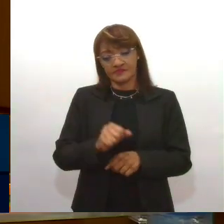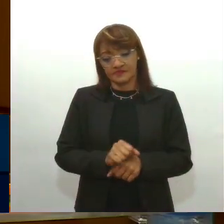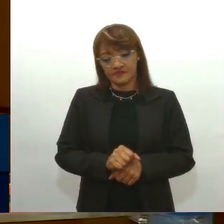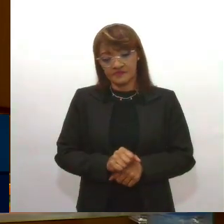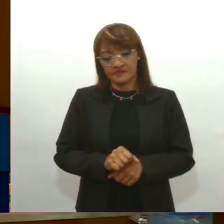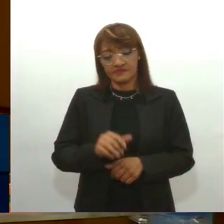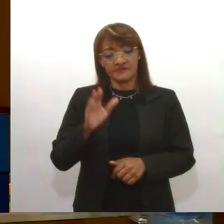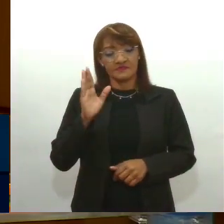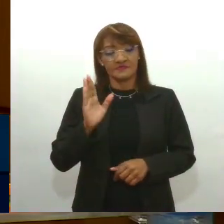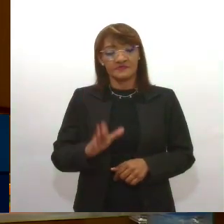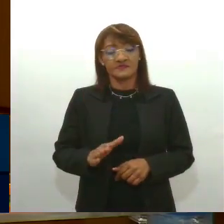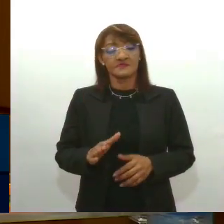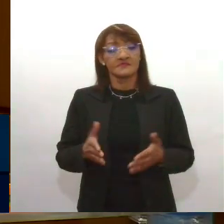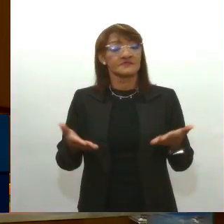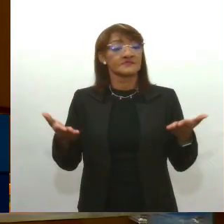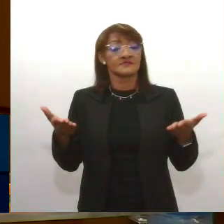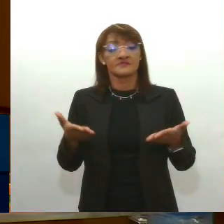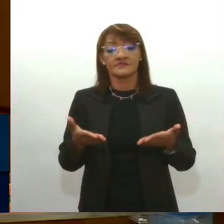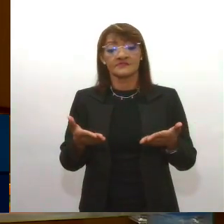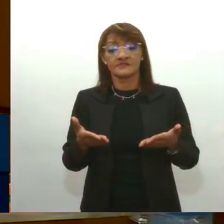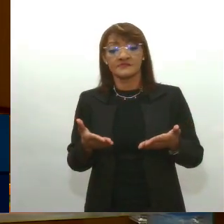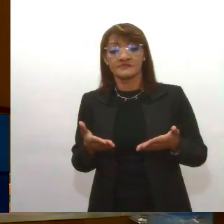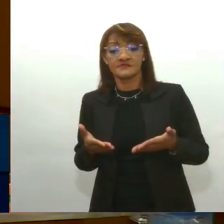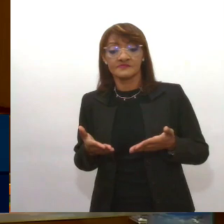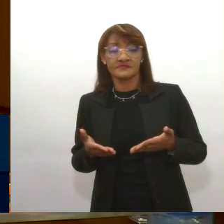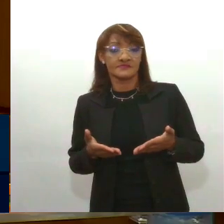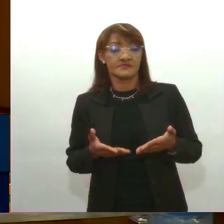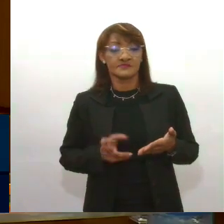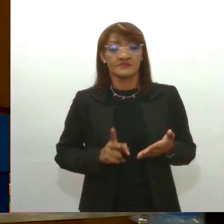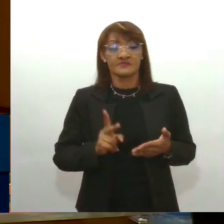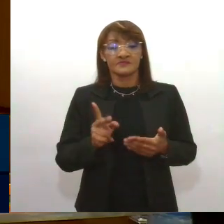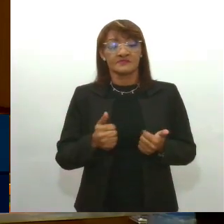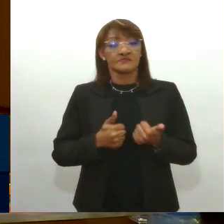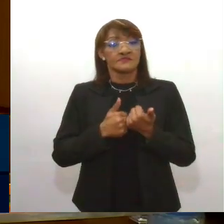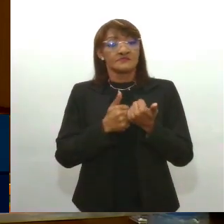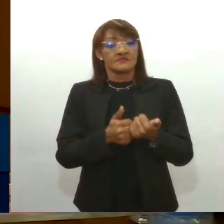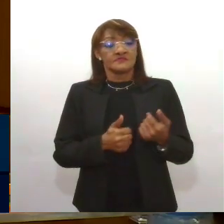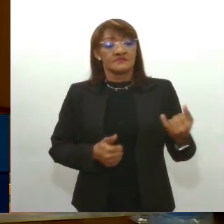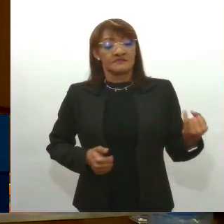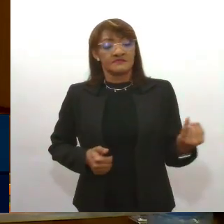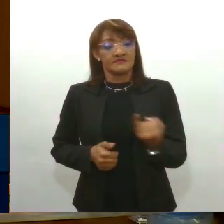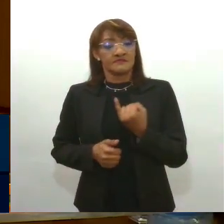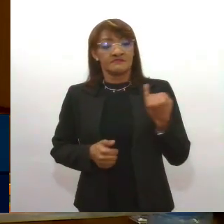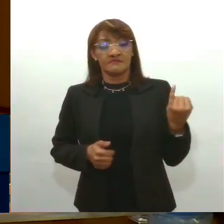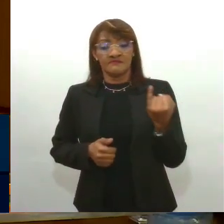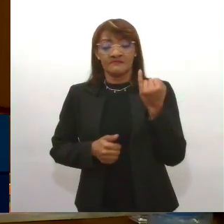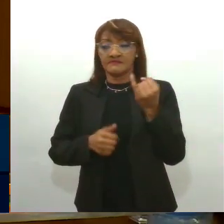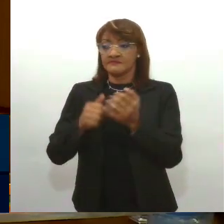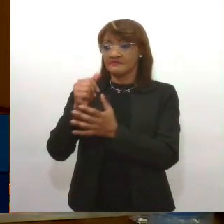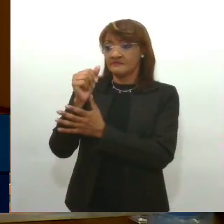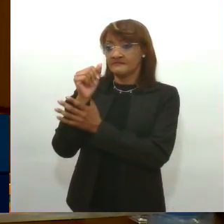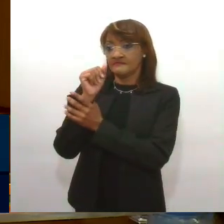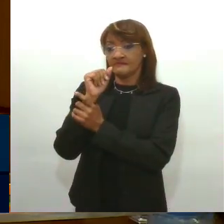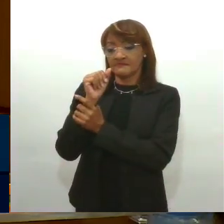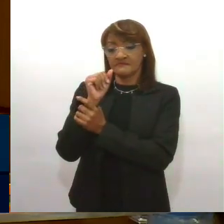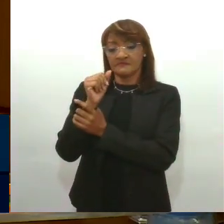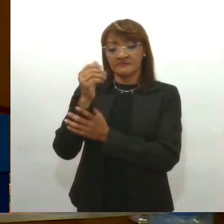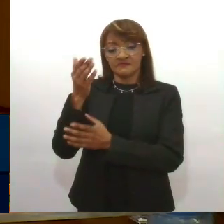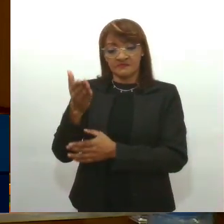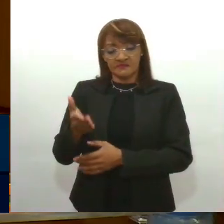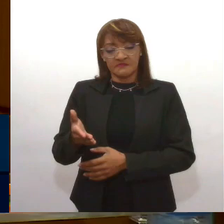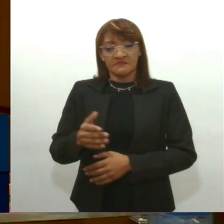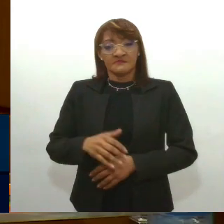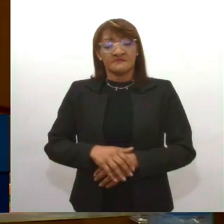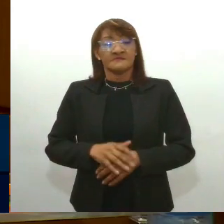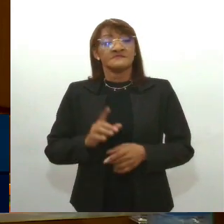eh defesas muito importante em relação à segurança pública eh e também sendo o